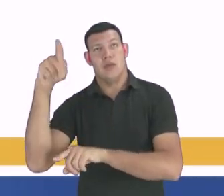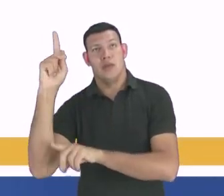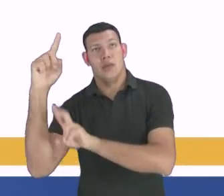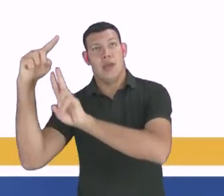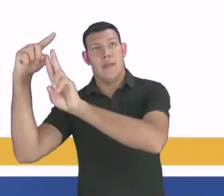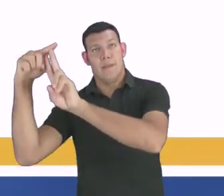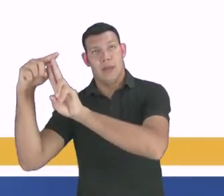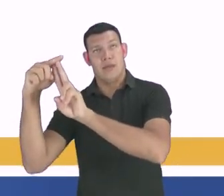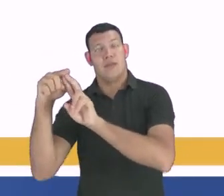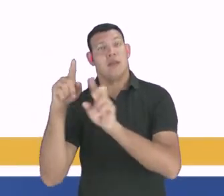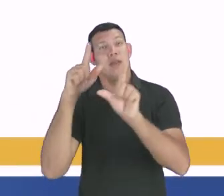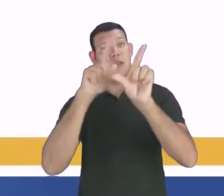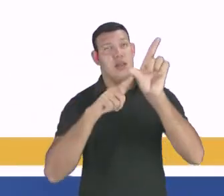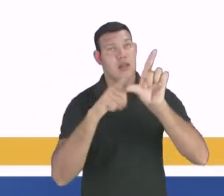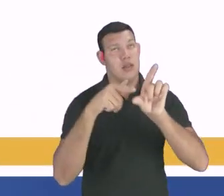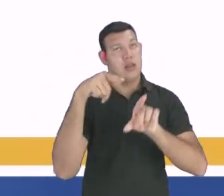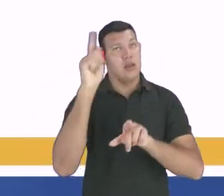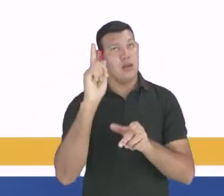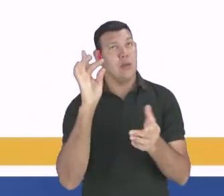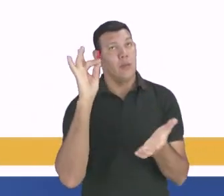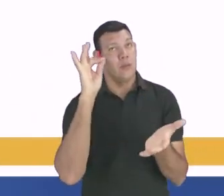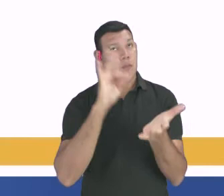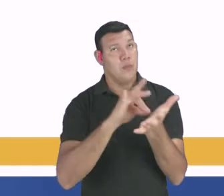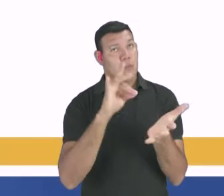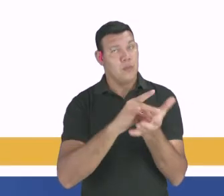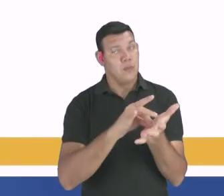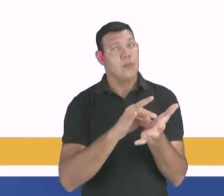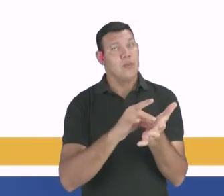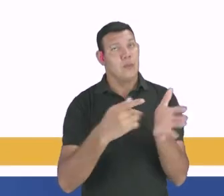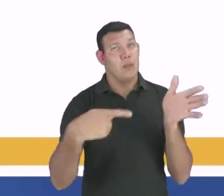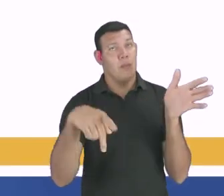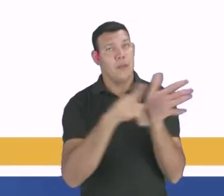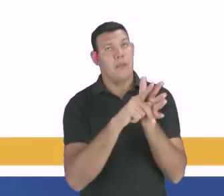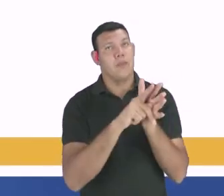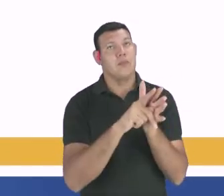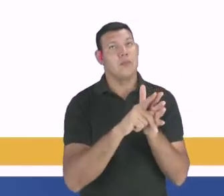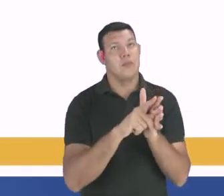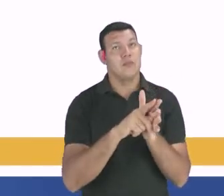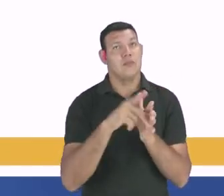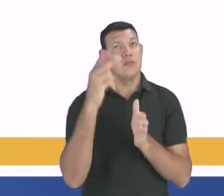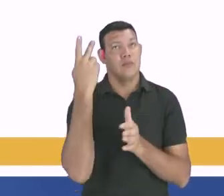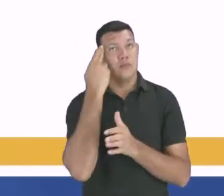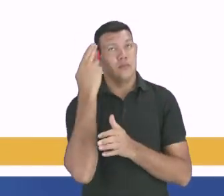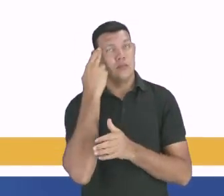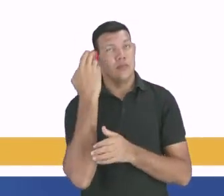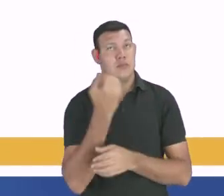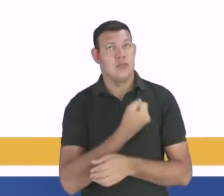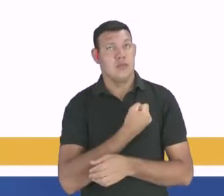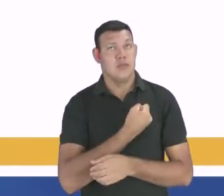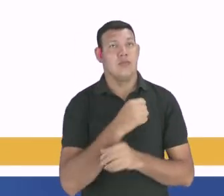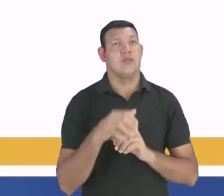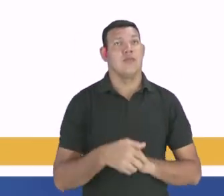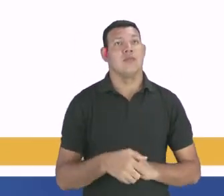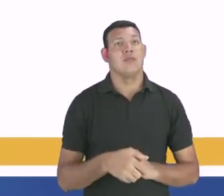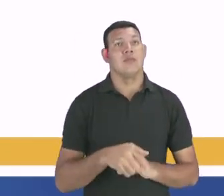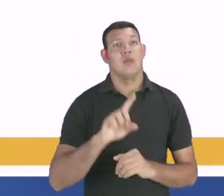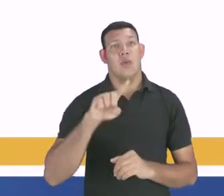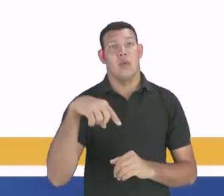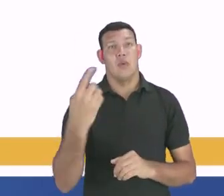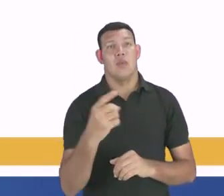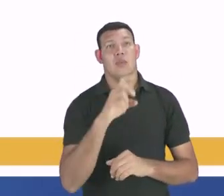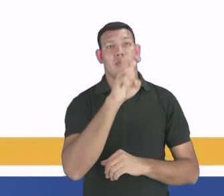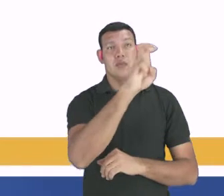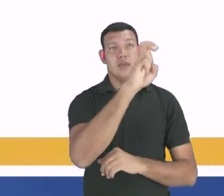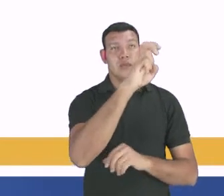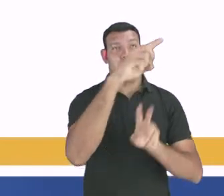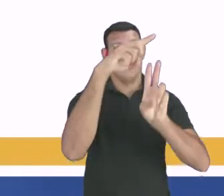que pertencer aos inteiros, tá? A outra solução é que π sobre 6 mais 2κπ é menor que